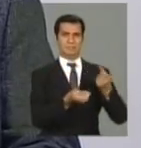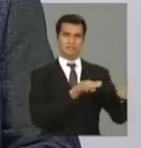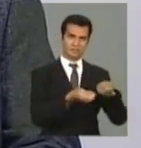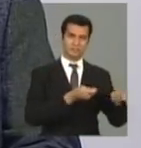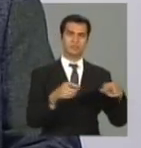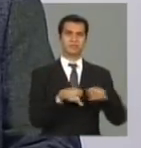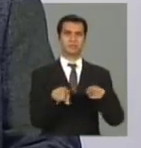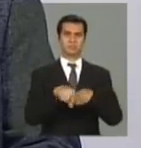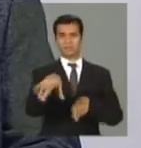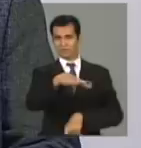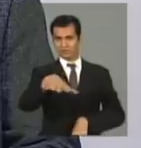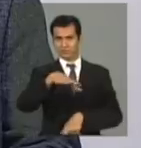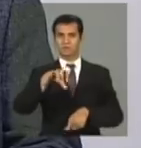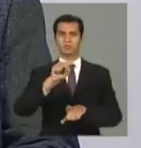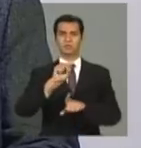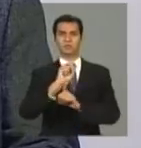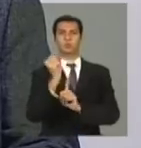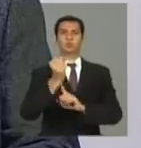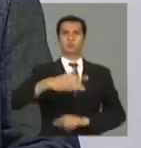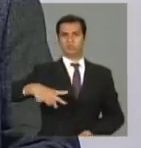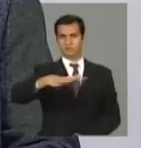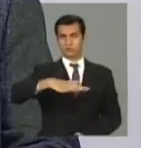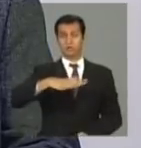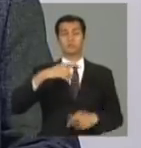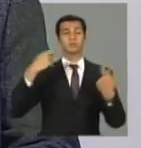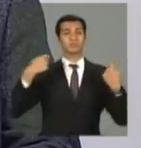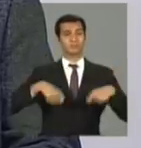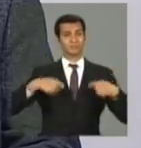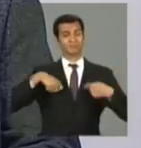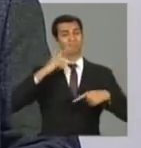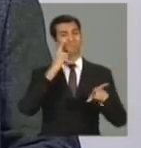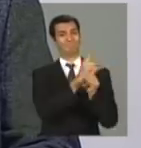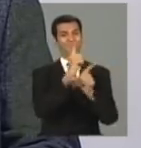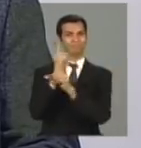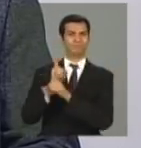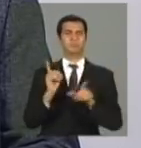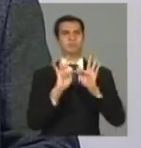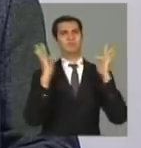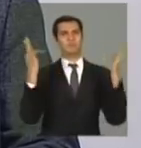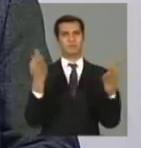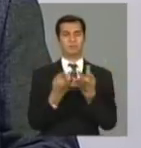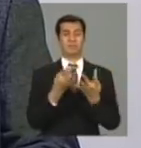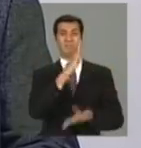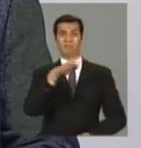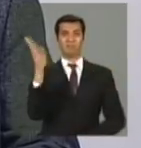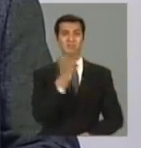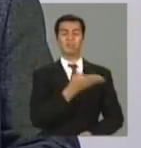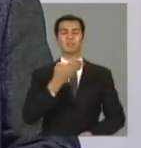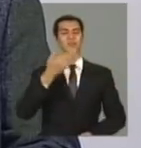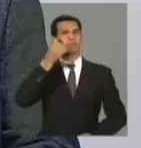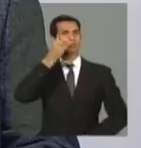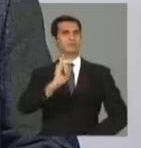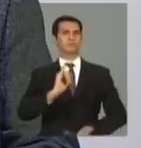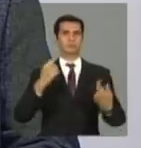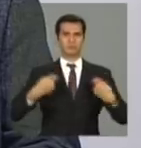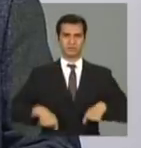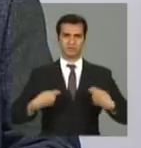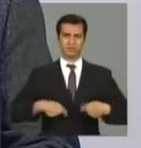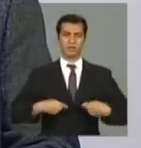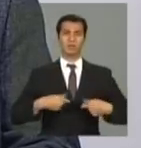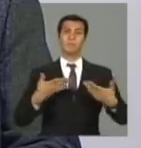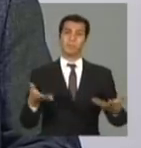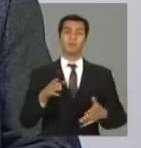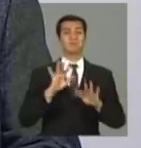na área da assistência social, para a gente conseguir localizar essas famílias e evitar que chegue a essa situação de cancelamento. Então, elas